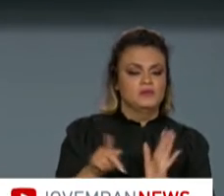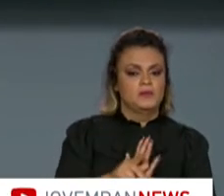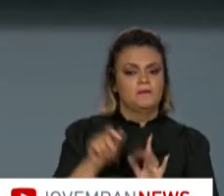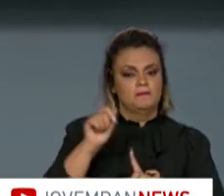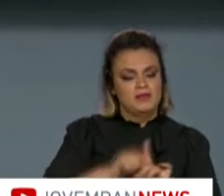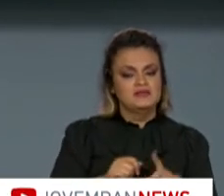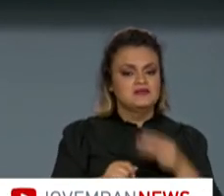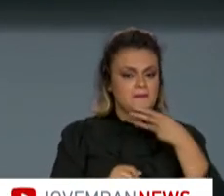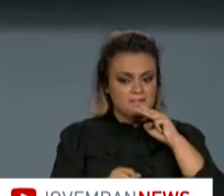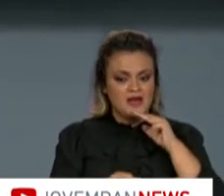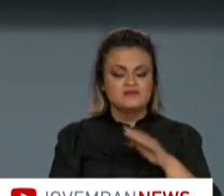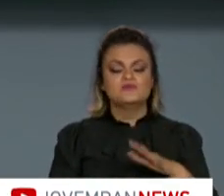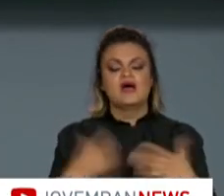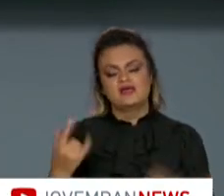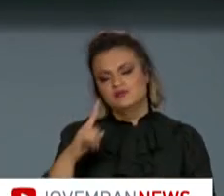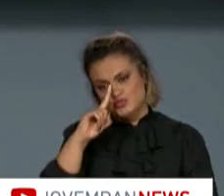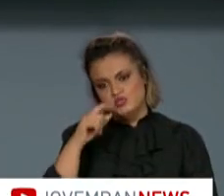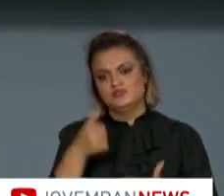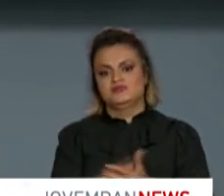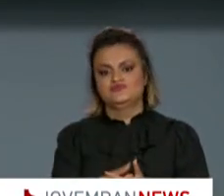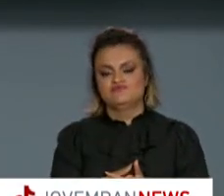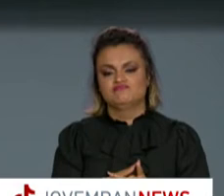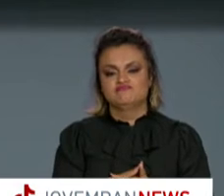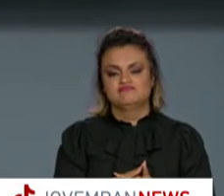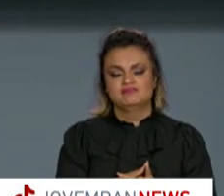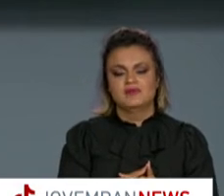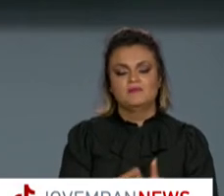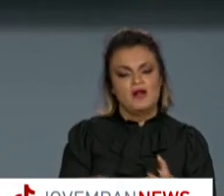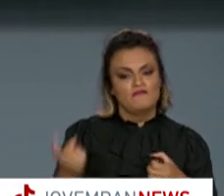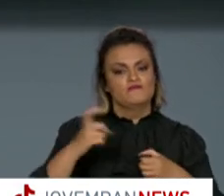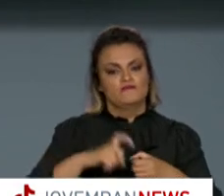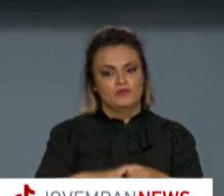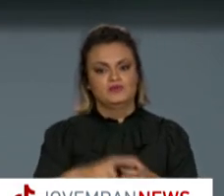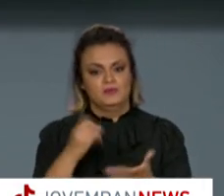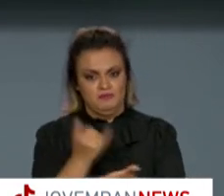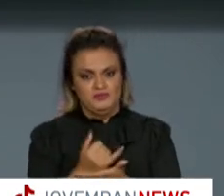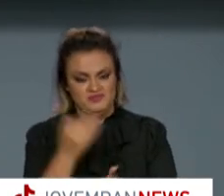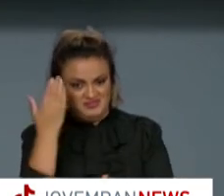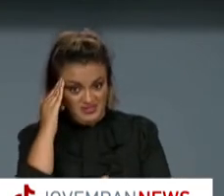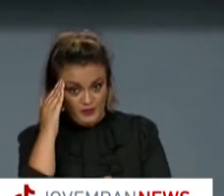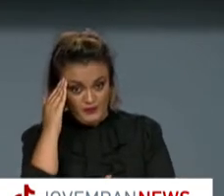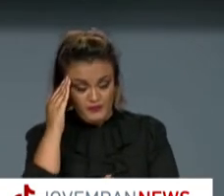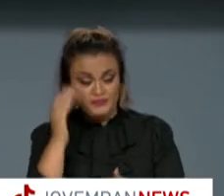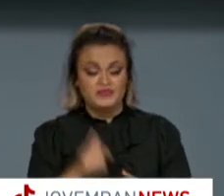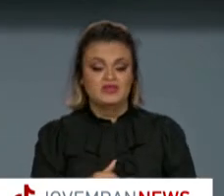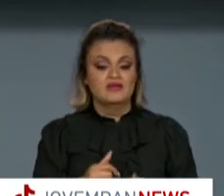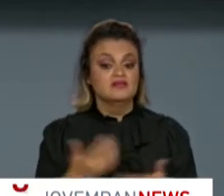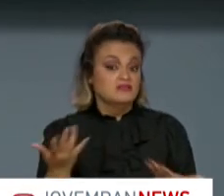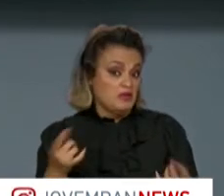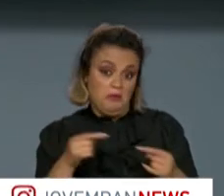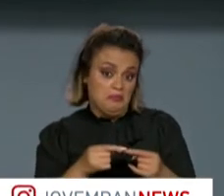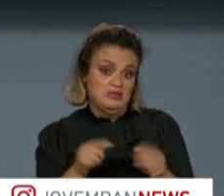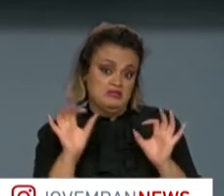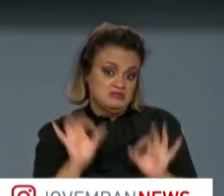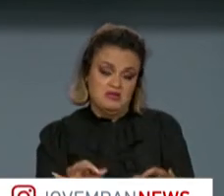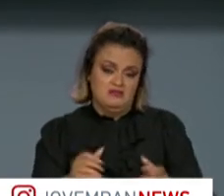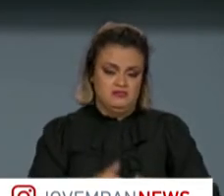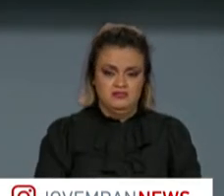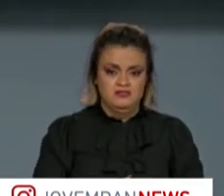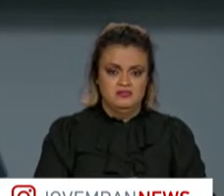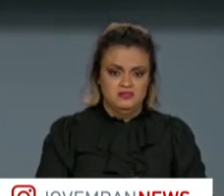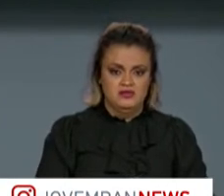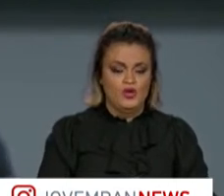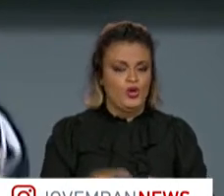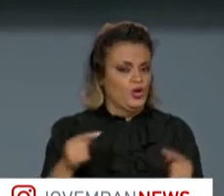para tomar a nossa decisão em relação à reoneração. Tá certo? O que faz todo sentido, né?